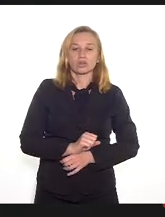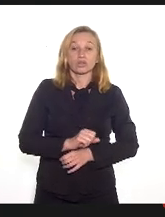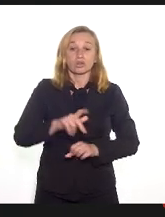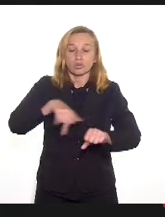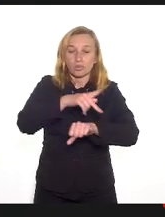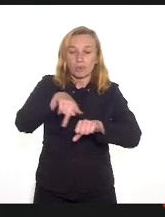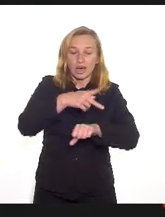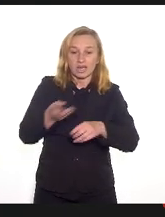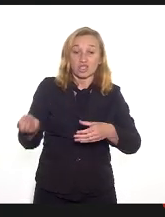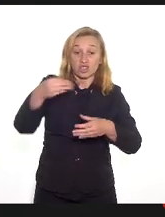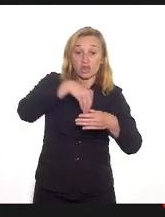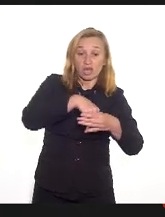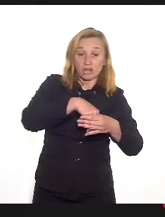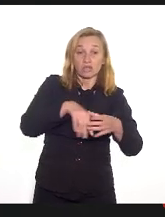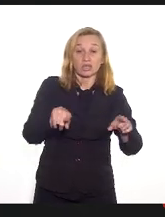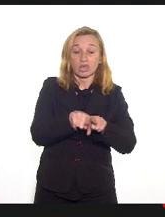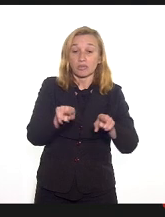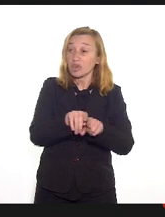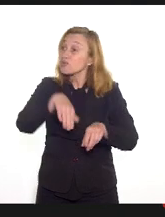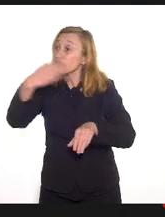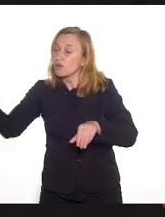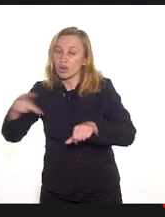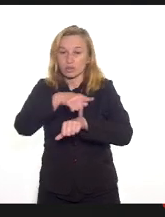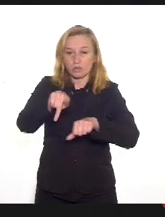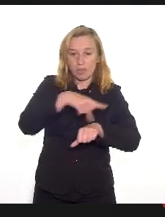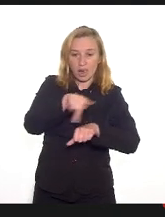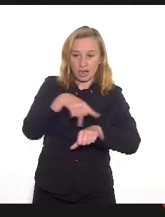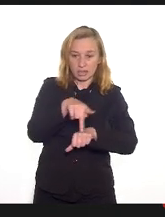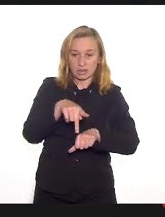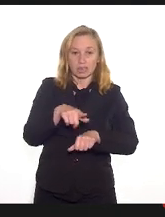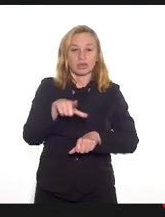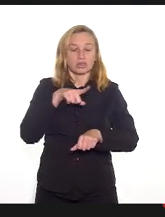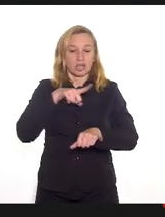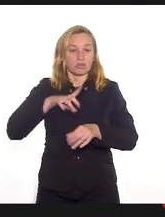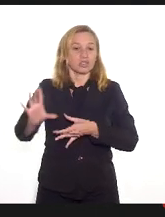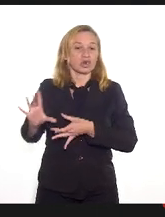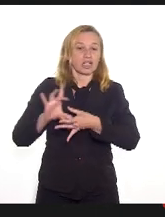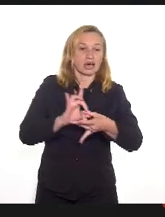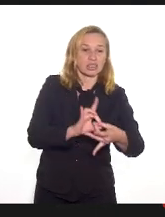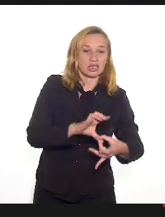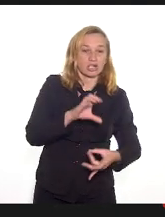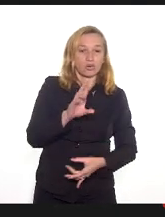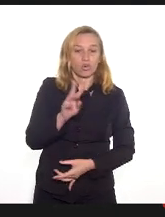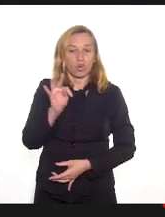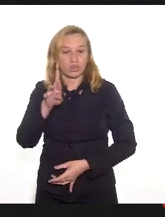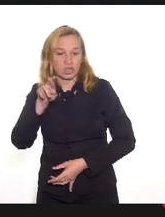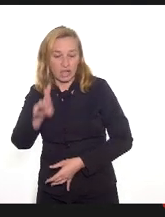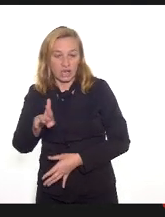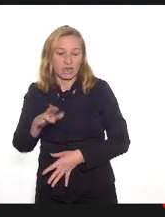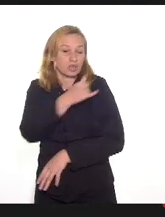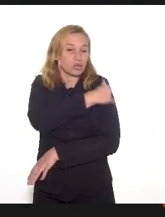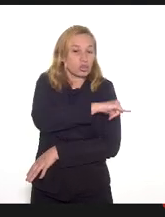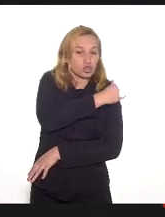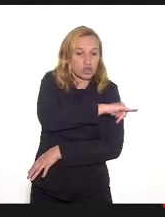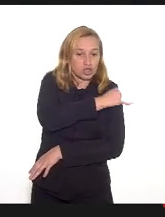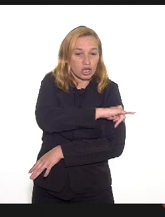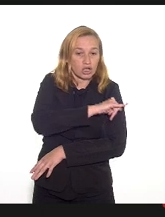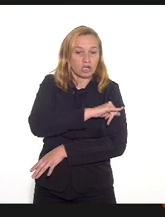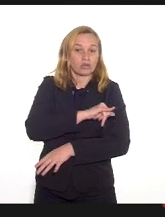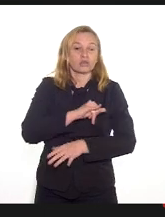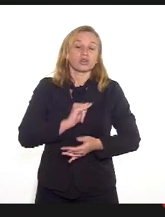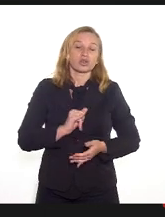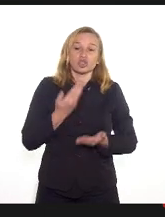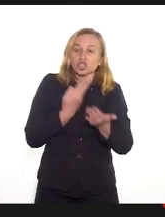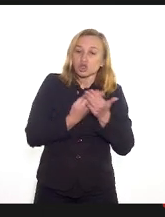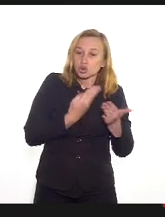país, inclusive internacionais. Nós já temos aqui ligações com o cluster do Rio de Janeiro, contatos sendo feitos, estudos